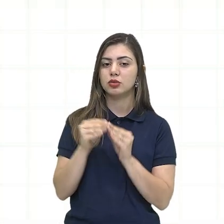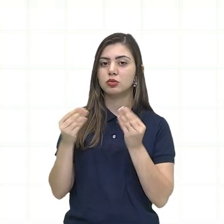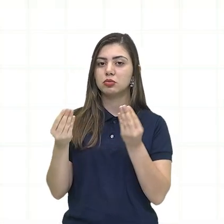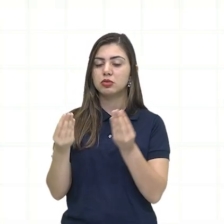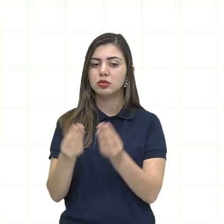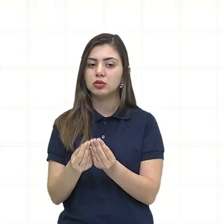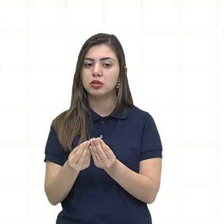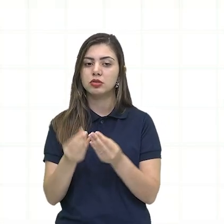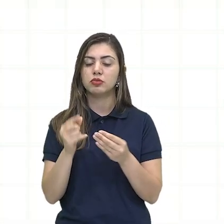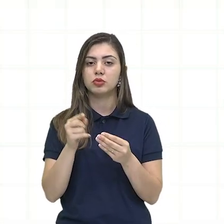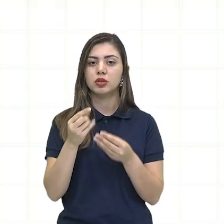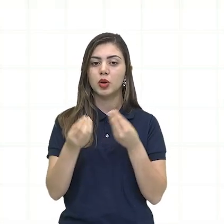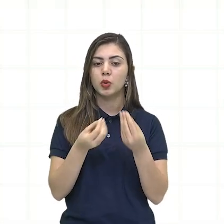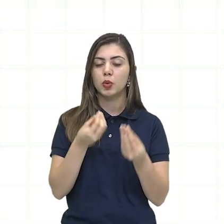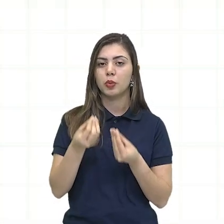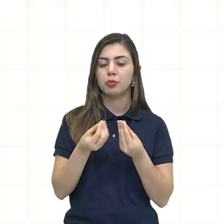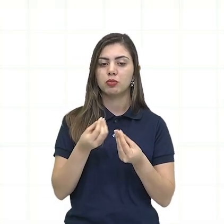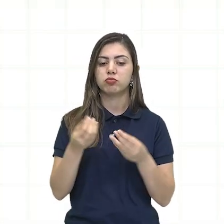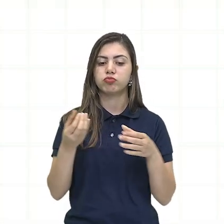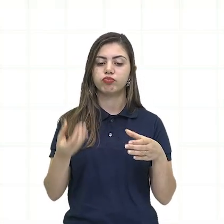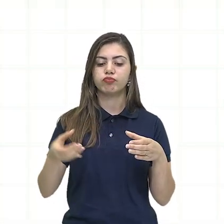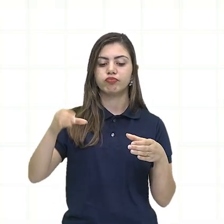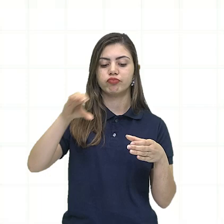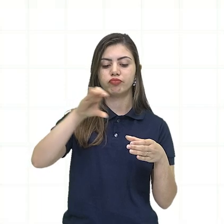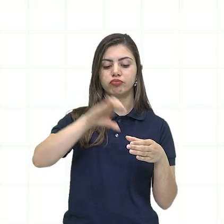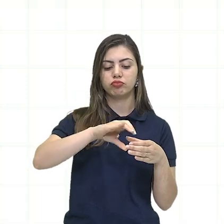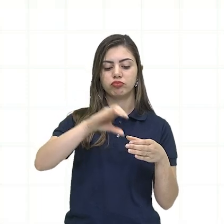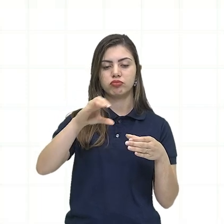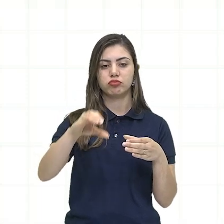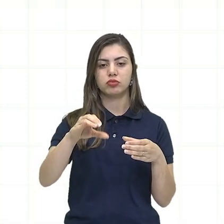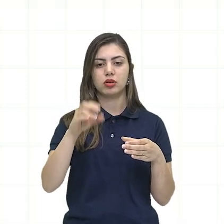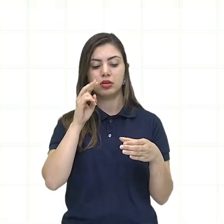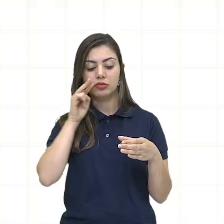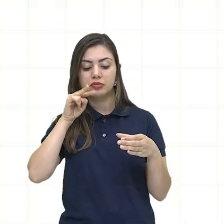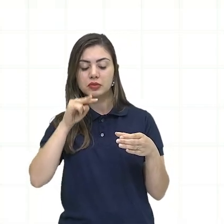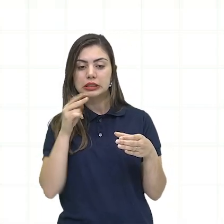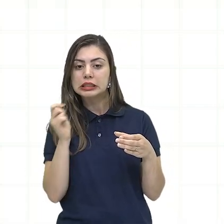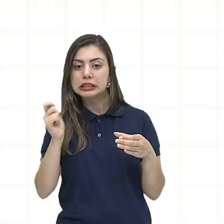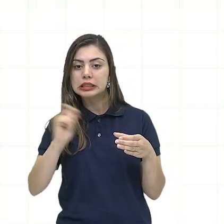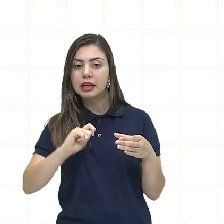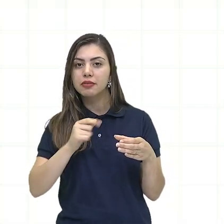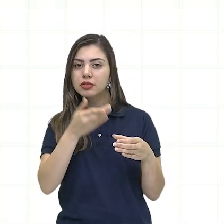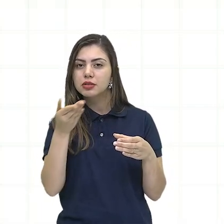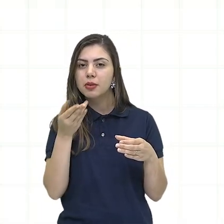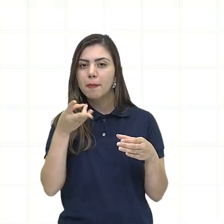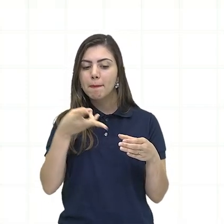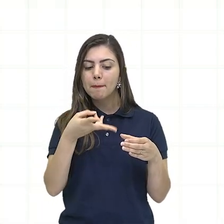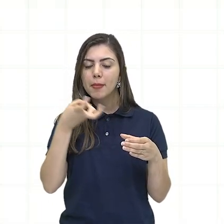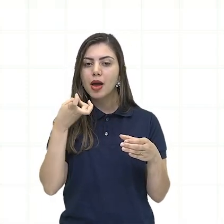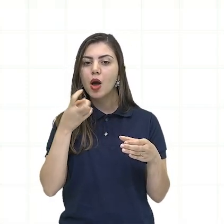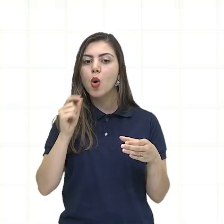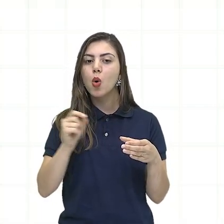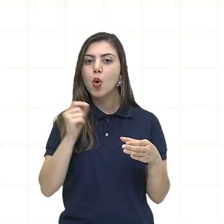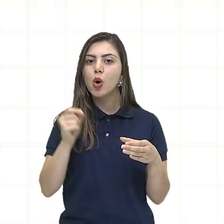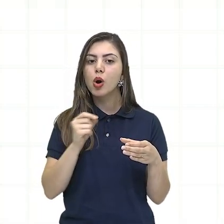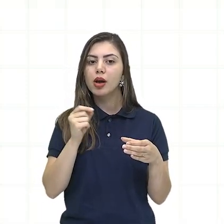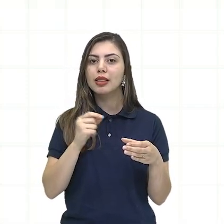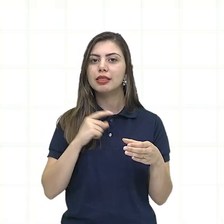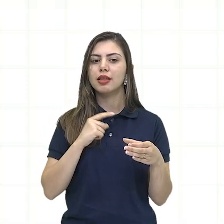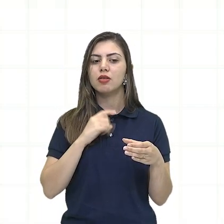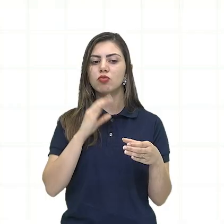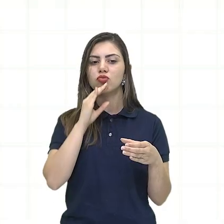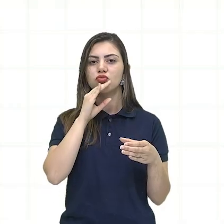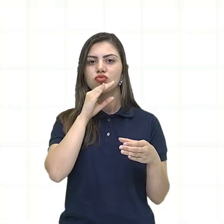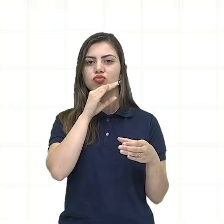coloca em um recipiente transparente, você vai perceber o quê? A produção de